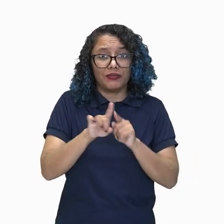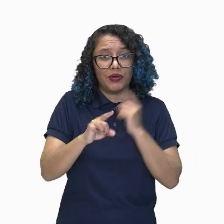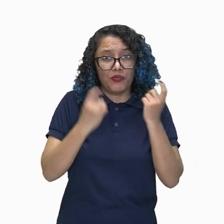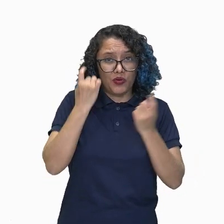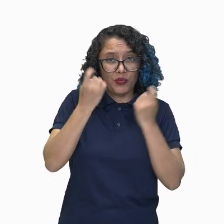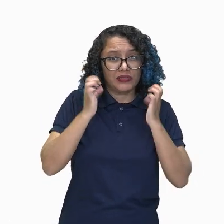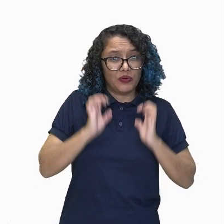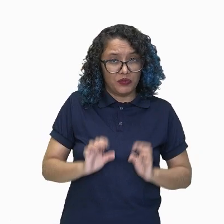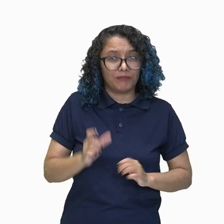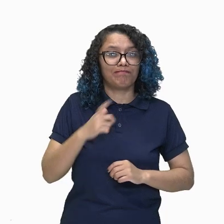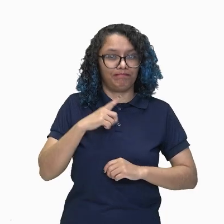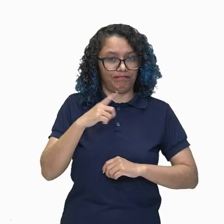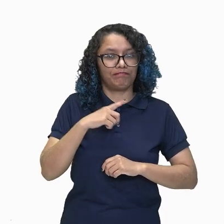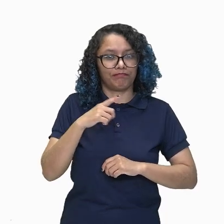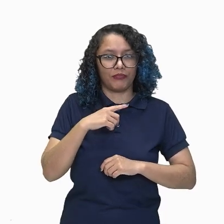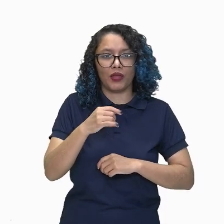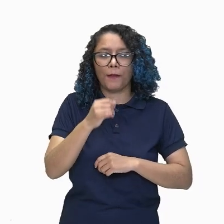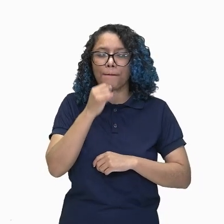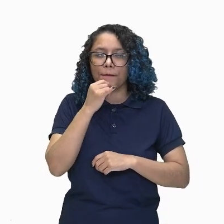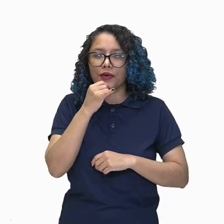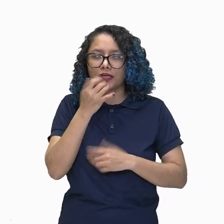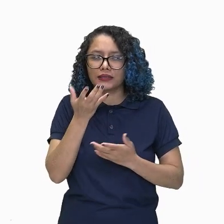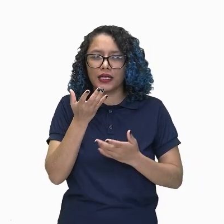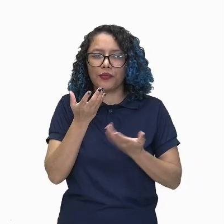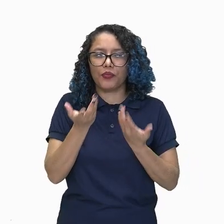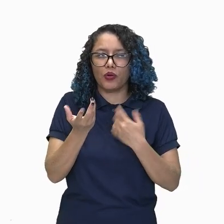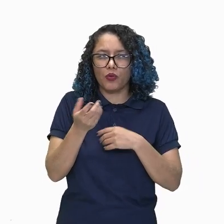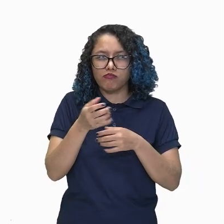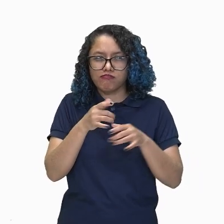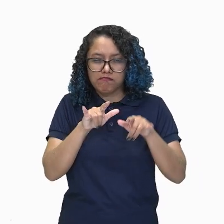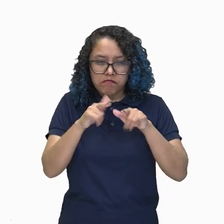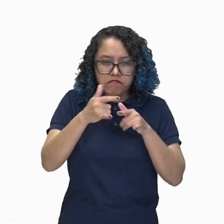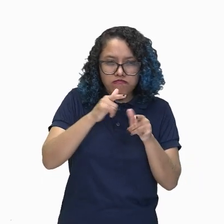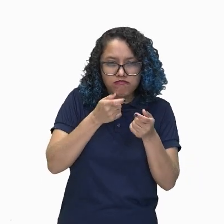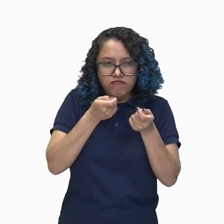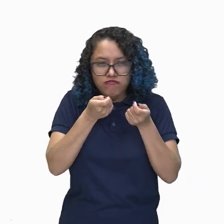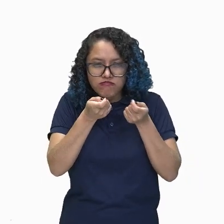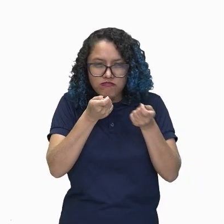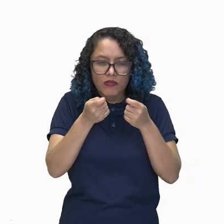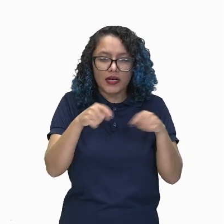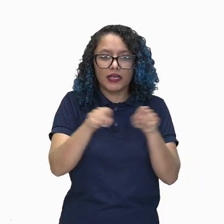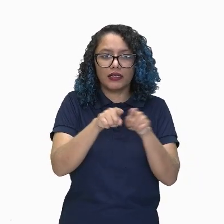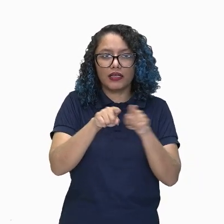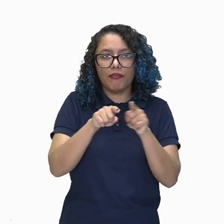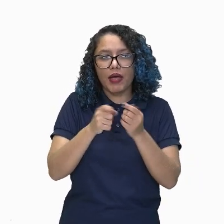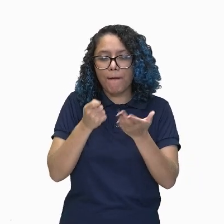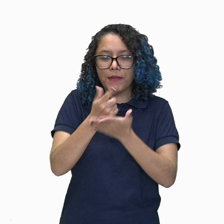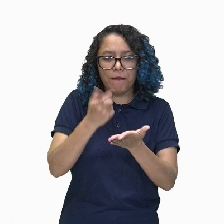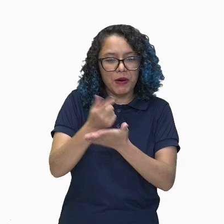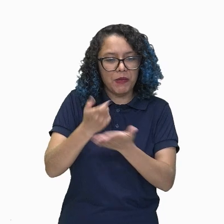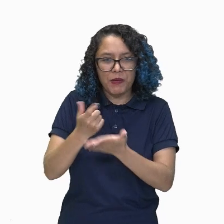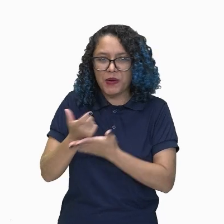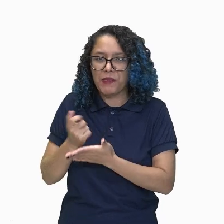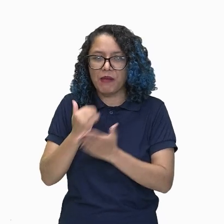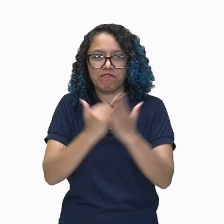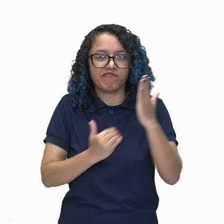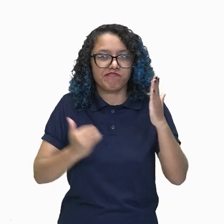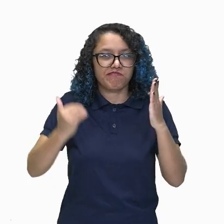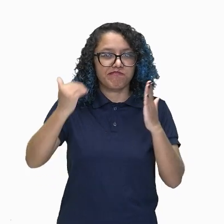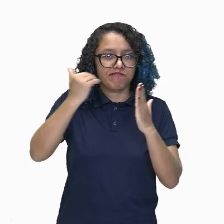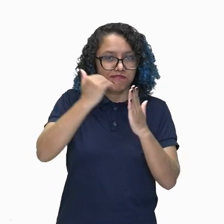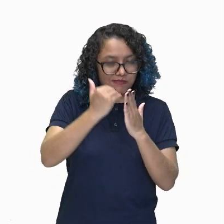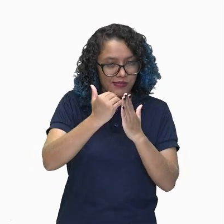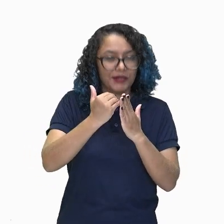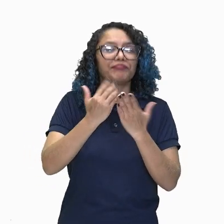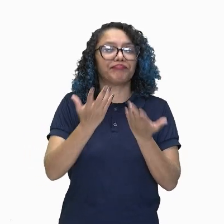preocupações éticas, como a manipulação e o consumismo exagerado. Então, observe que nós temos